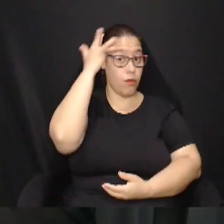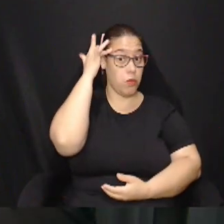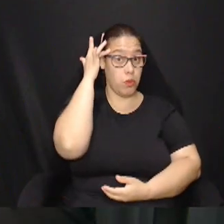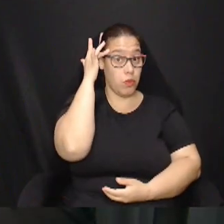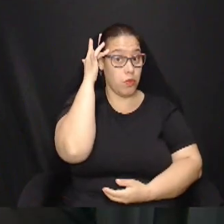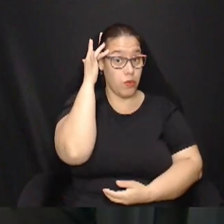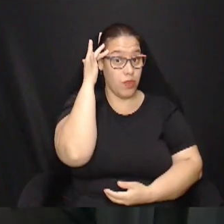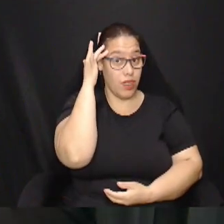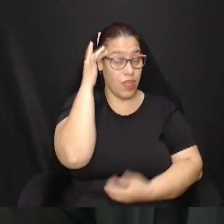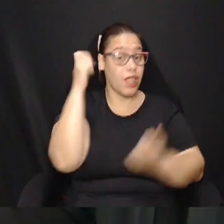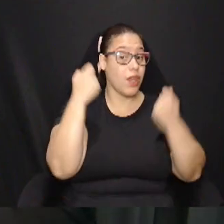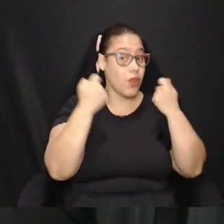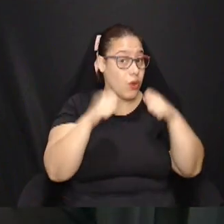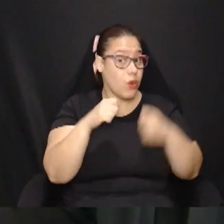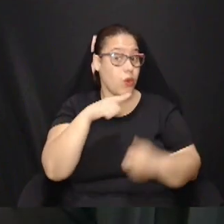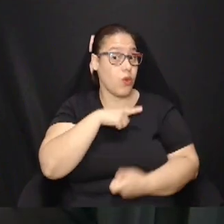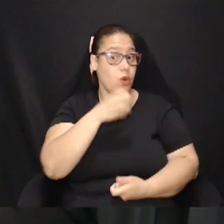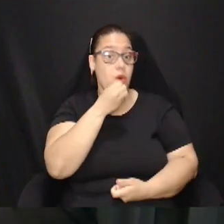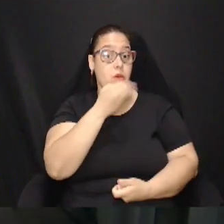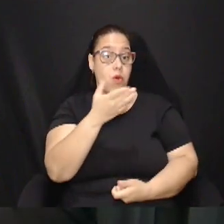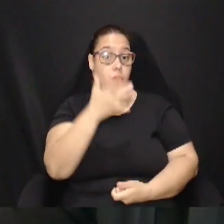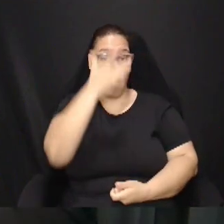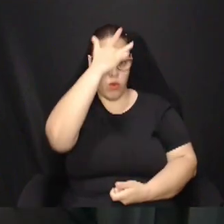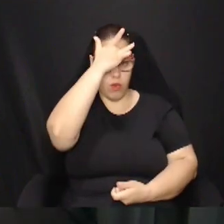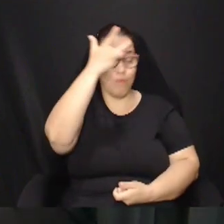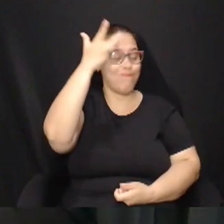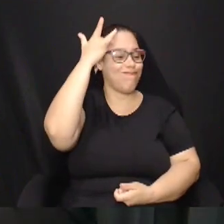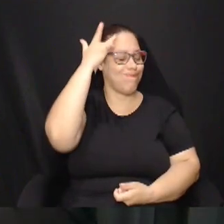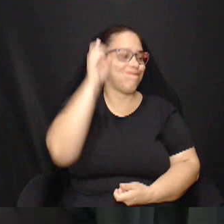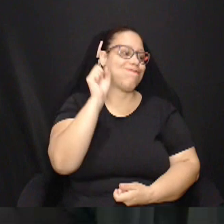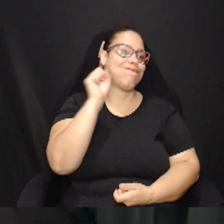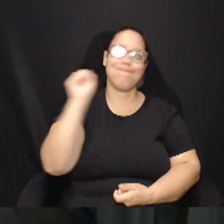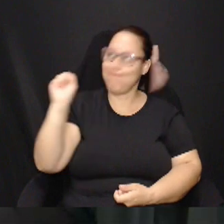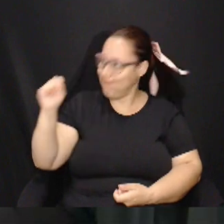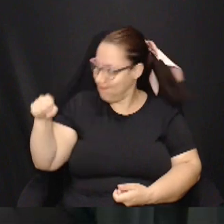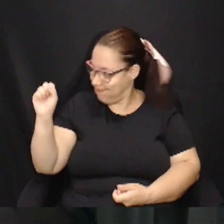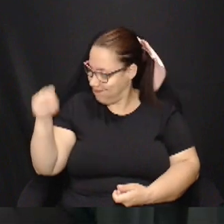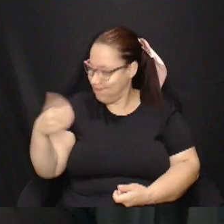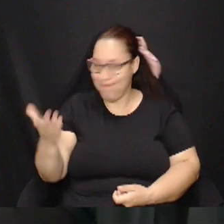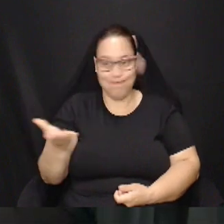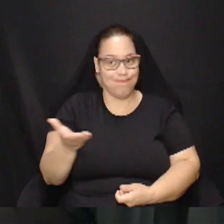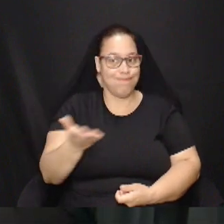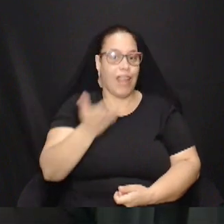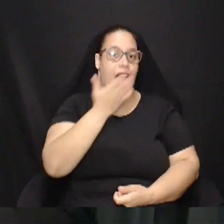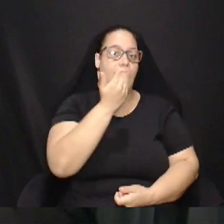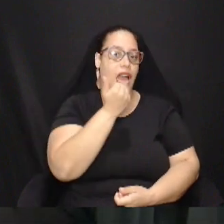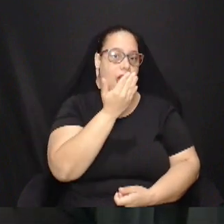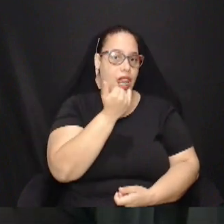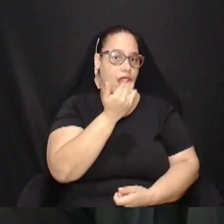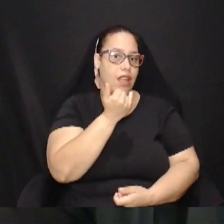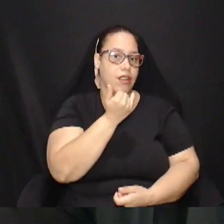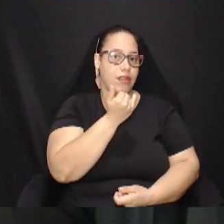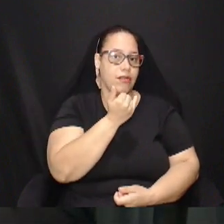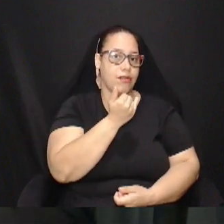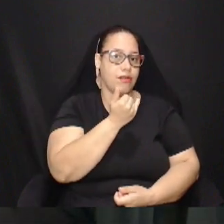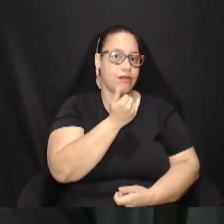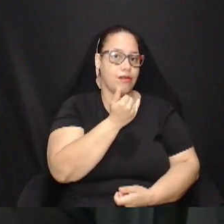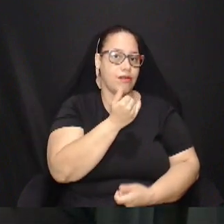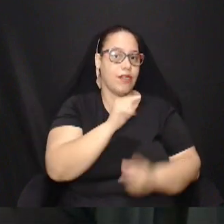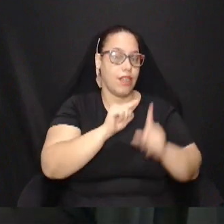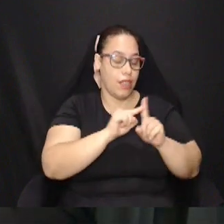precisam ter uma boa saúde mental. Sim. Higiene, alimentação, etc. E engravida